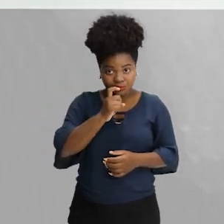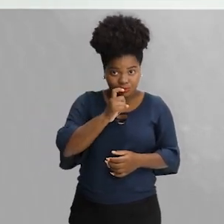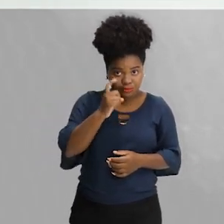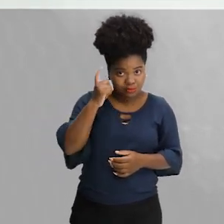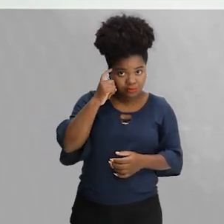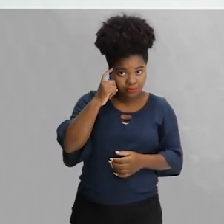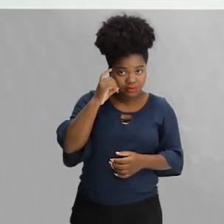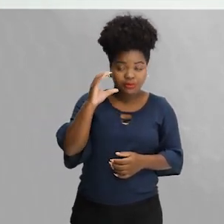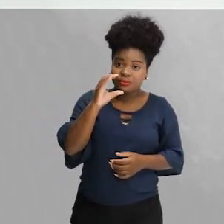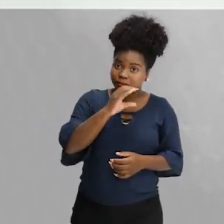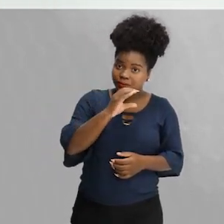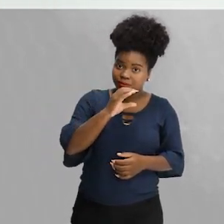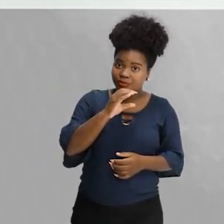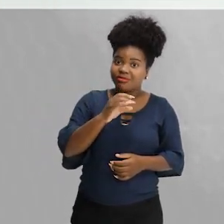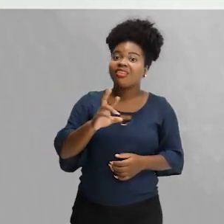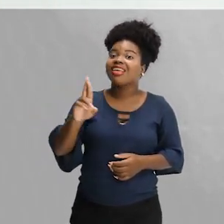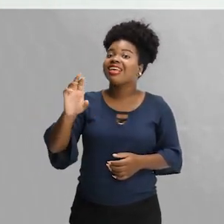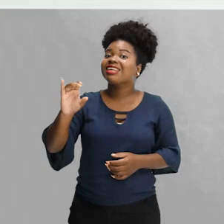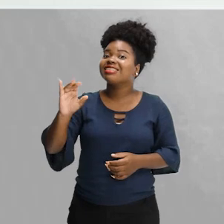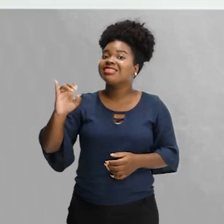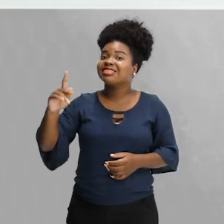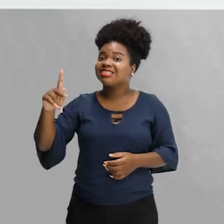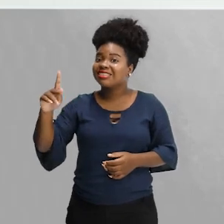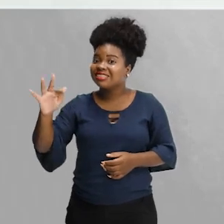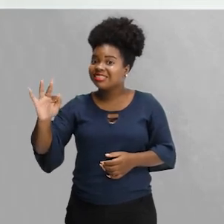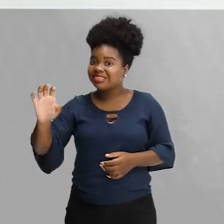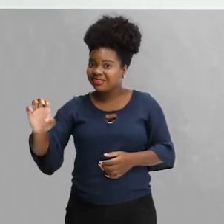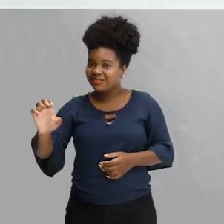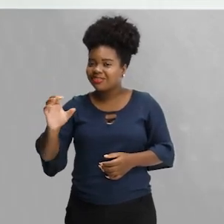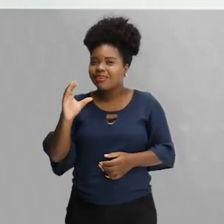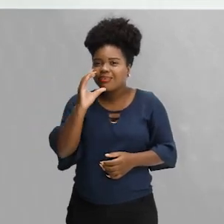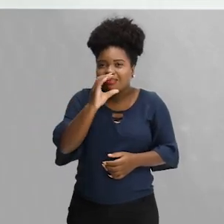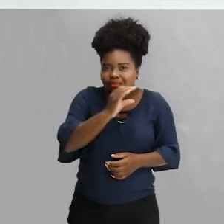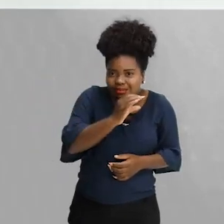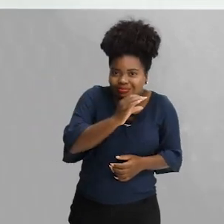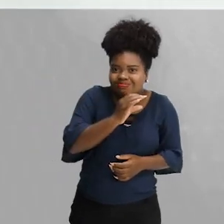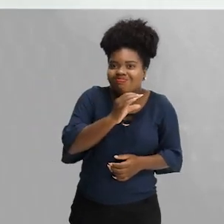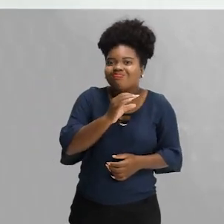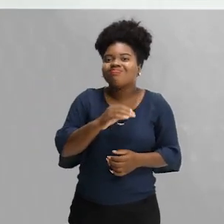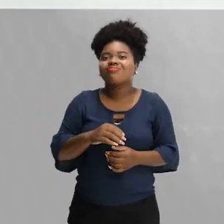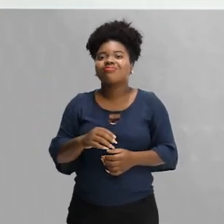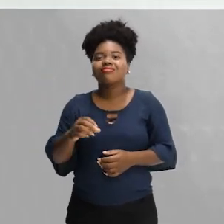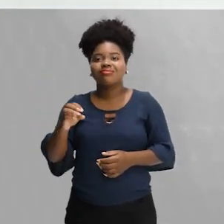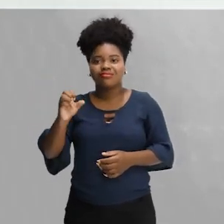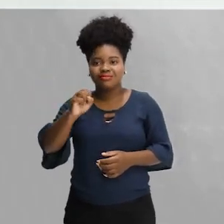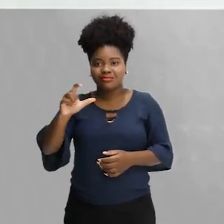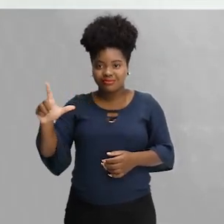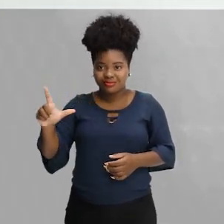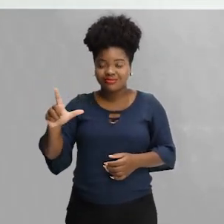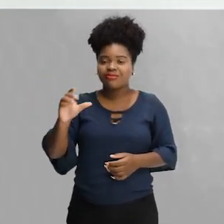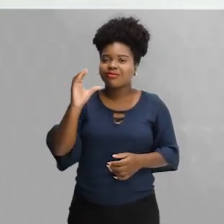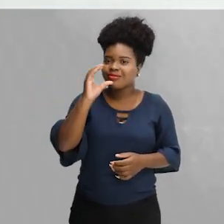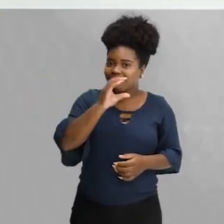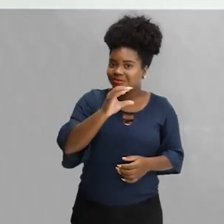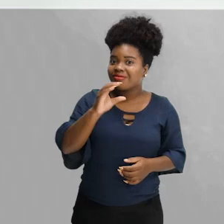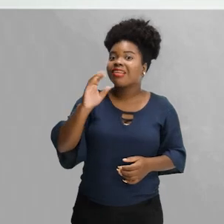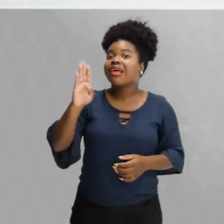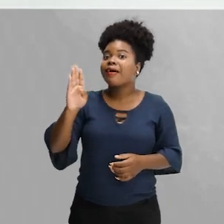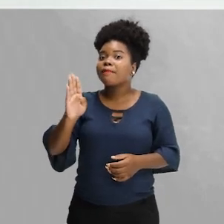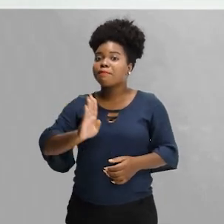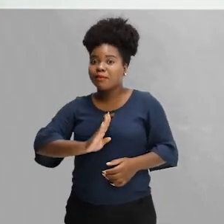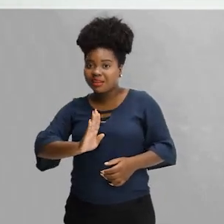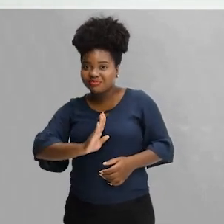quente. Recife, quente. São Luís, quente. Bacabal, muito